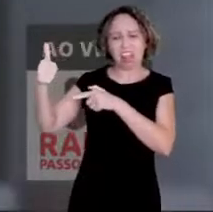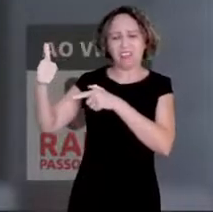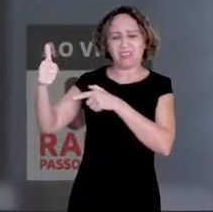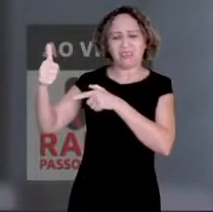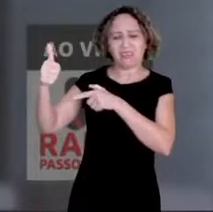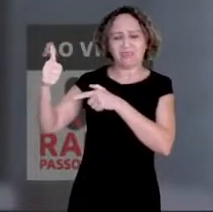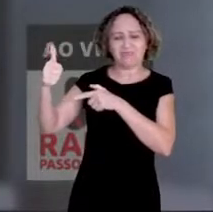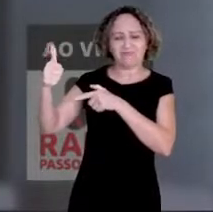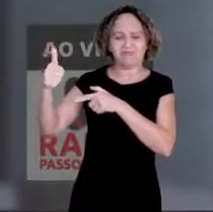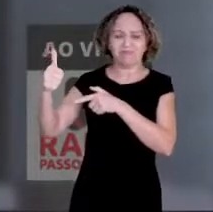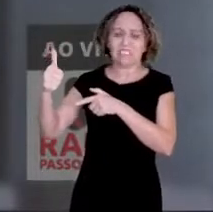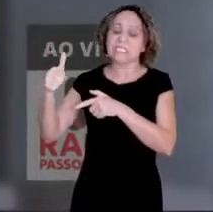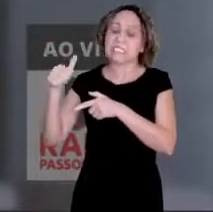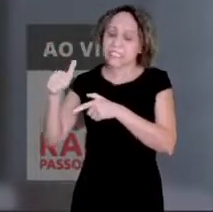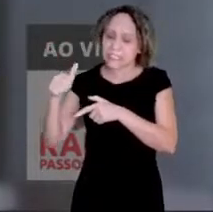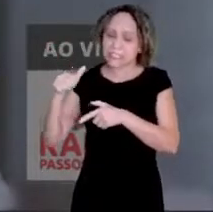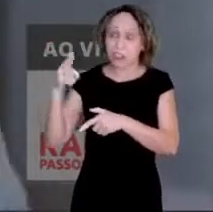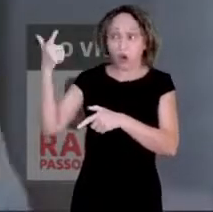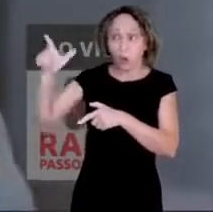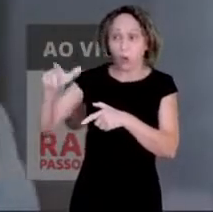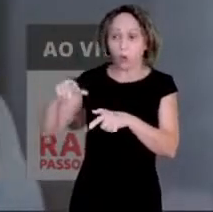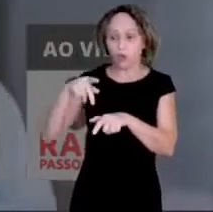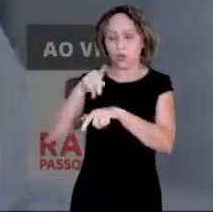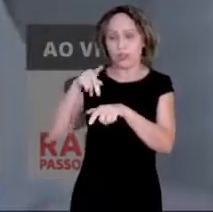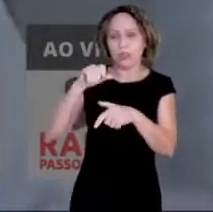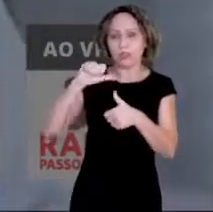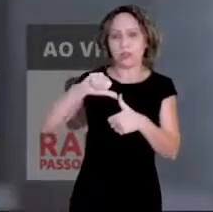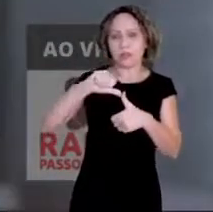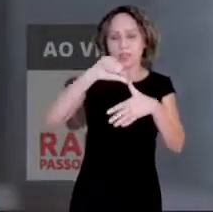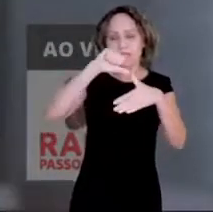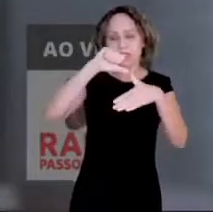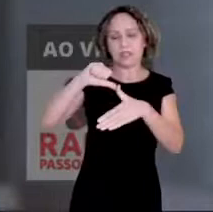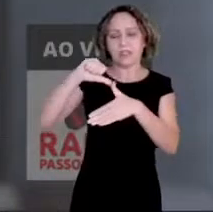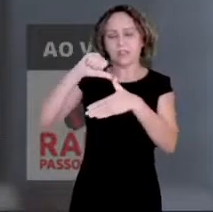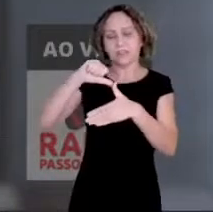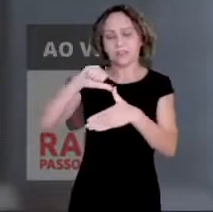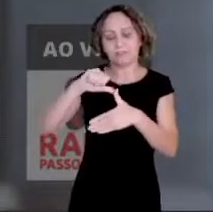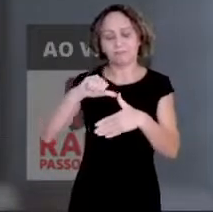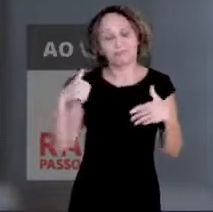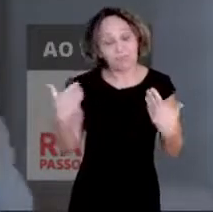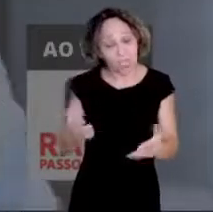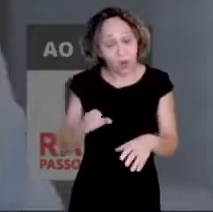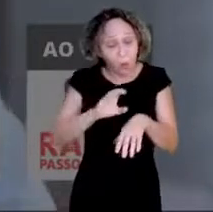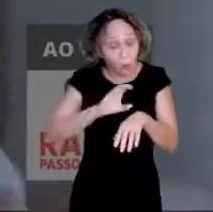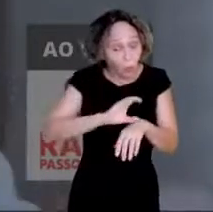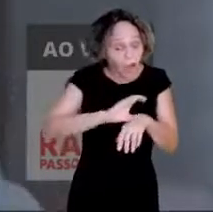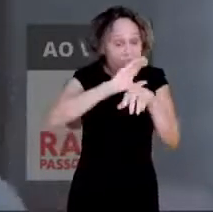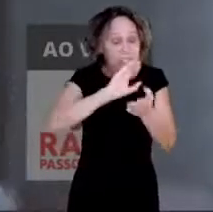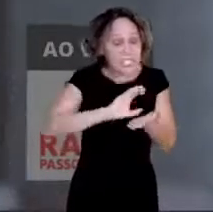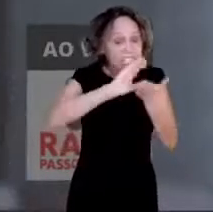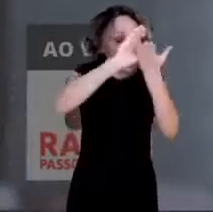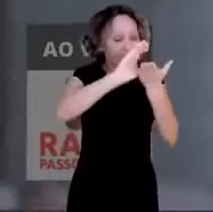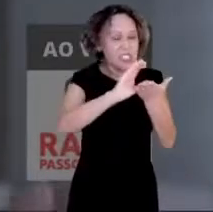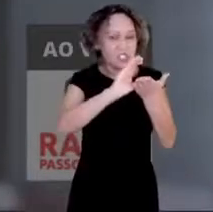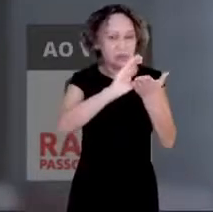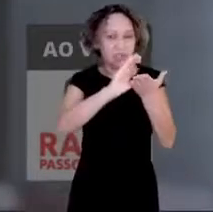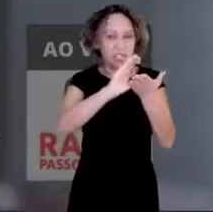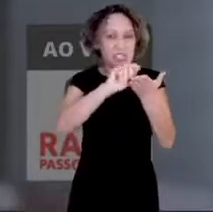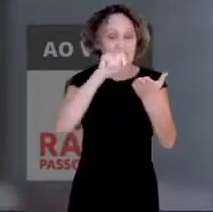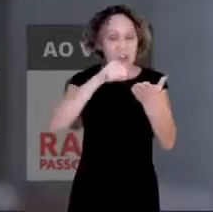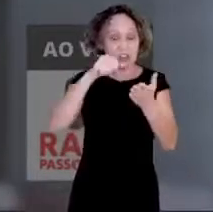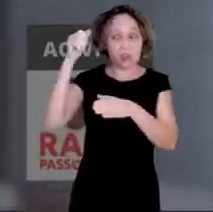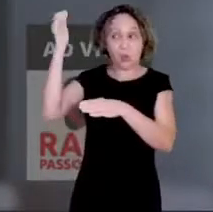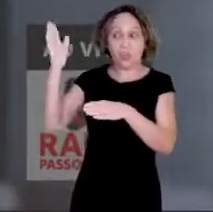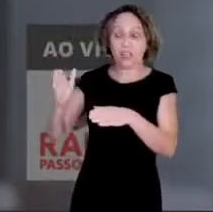concreto. Vivemos durante muito tempo produzindo riqueza para Portugal, depois, e para Portugal indiretamente, porque depois a